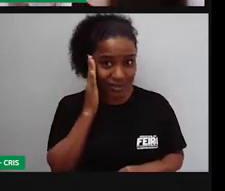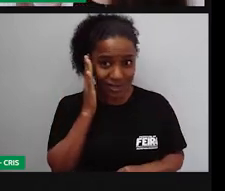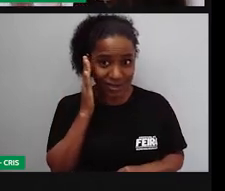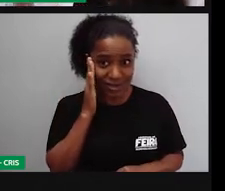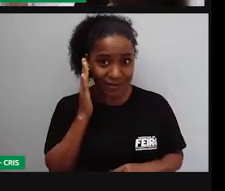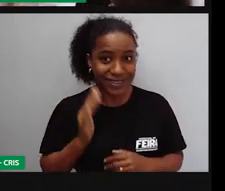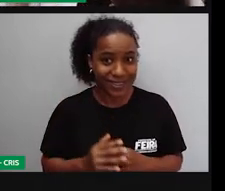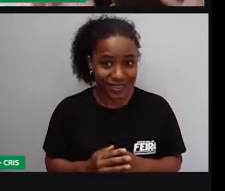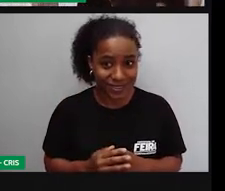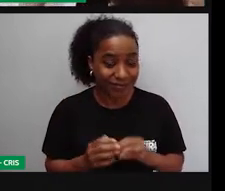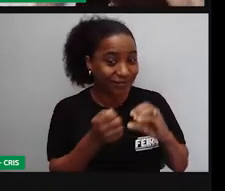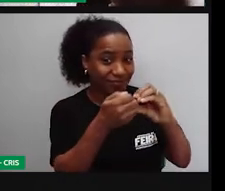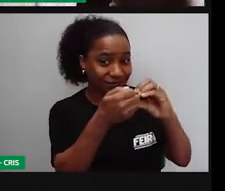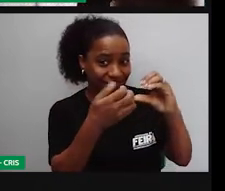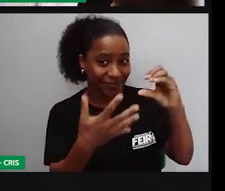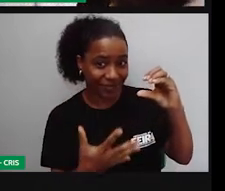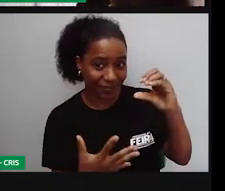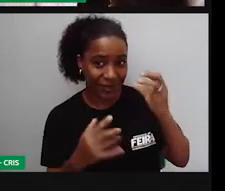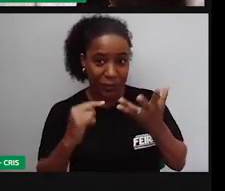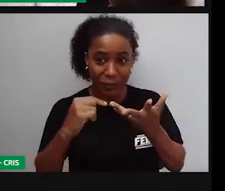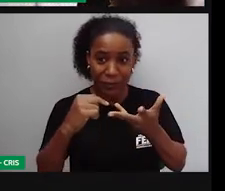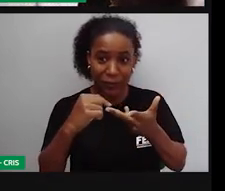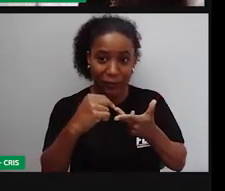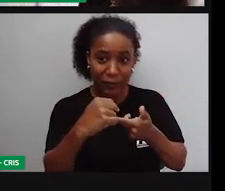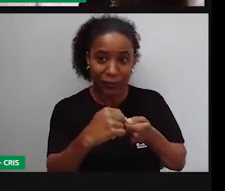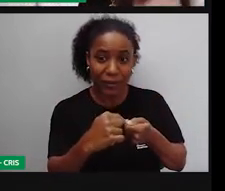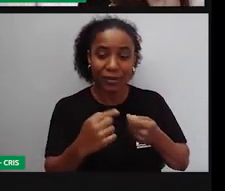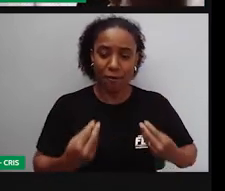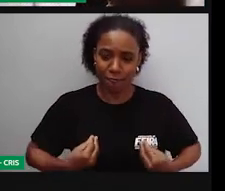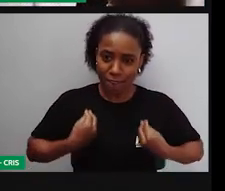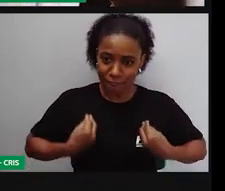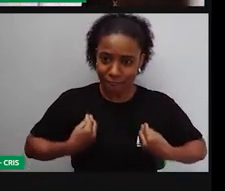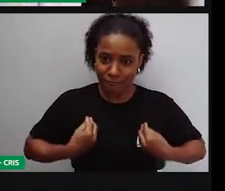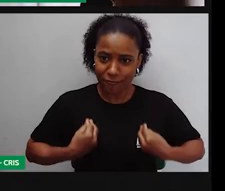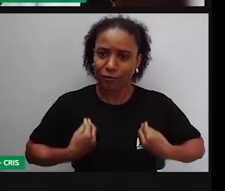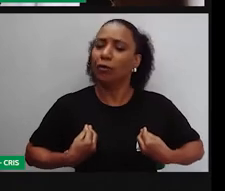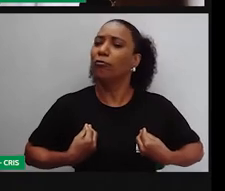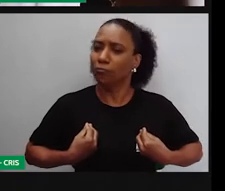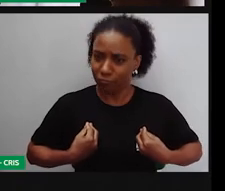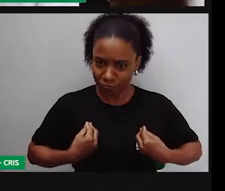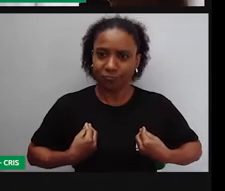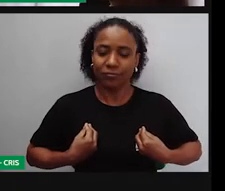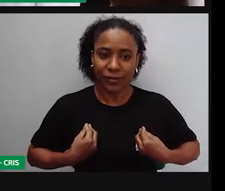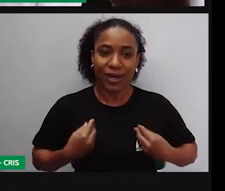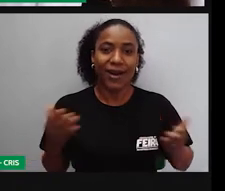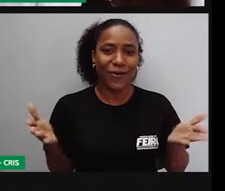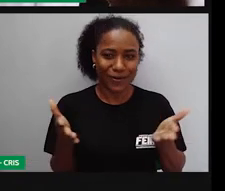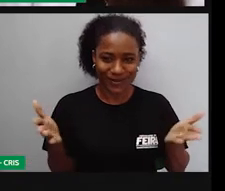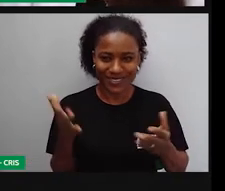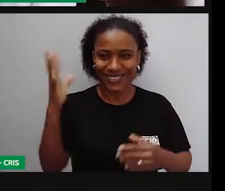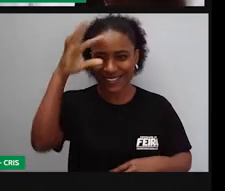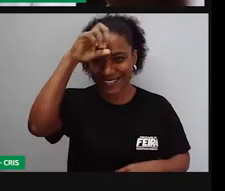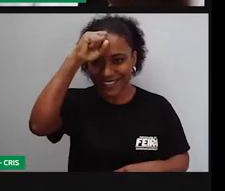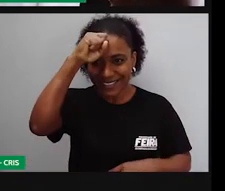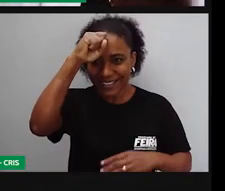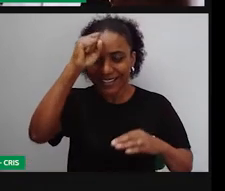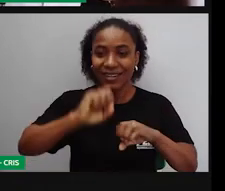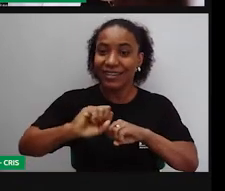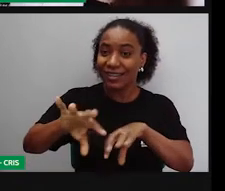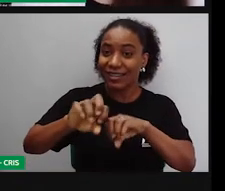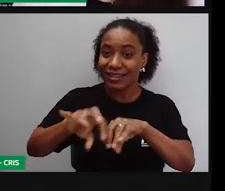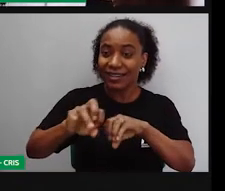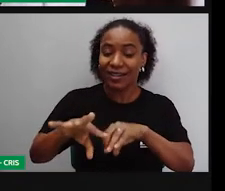nos coloca nessa categoria de vivo? É isso que a gente vai ver hoje, tá bom? Então, a nossa aula é